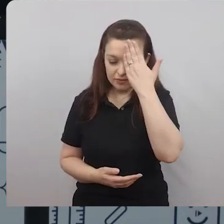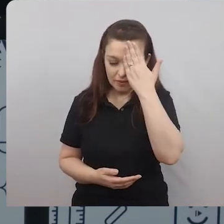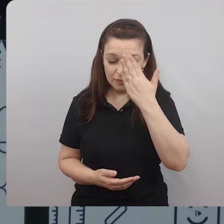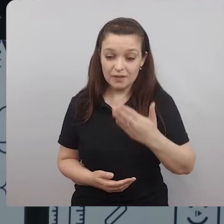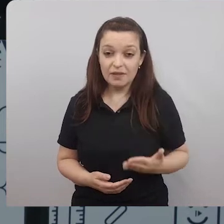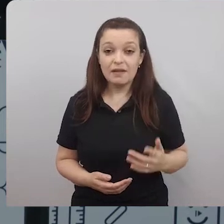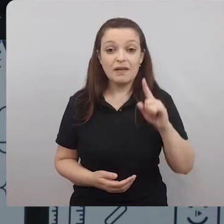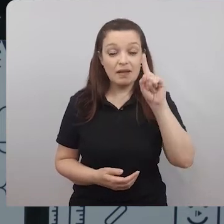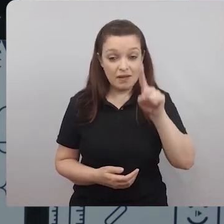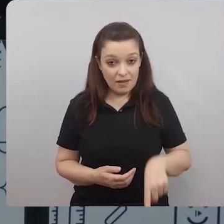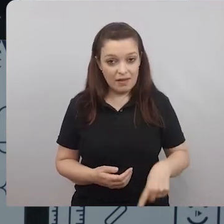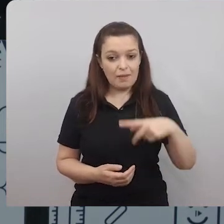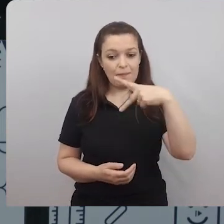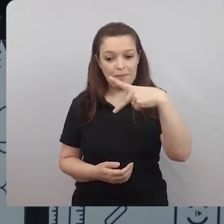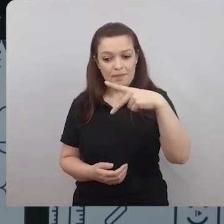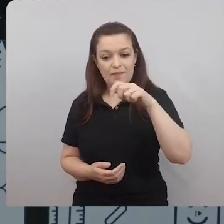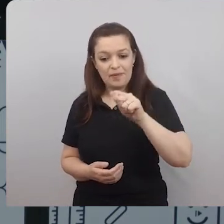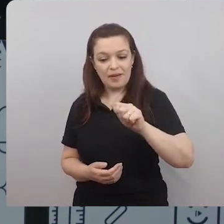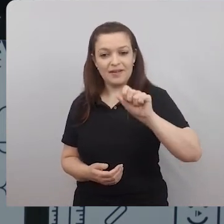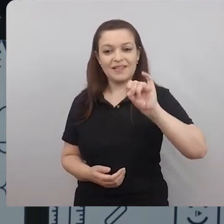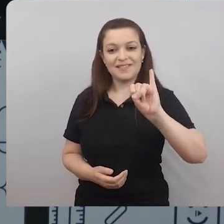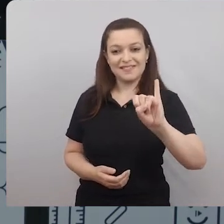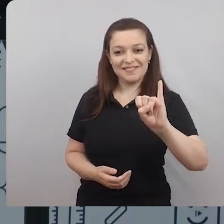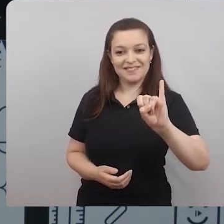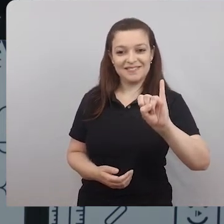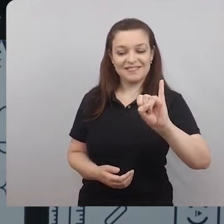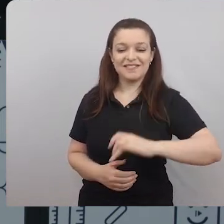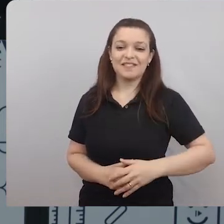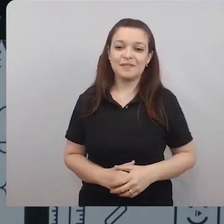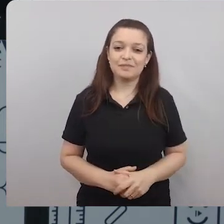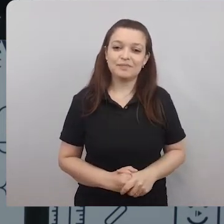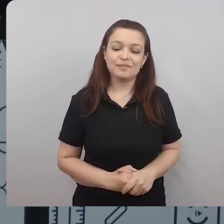Vocês já sabem? É a letra I.